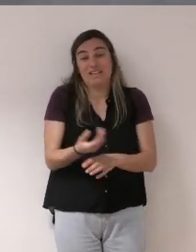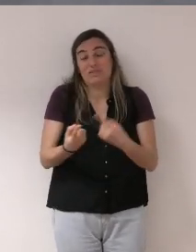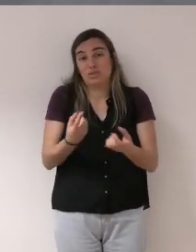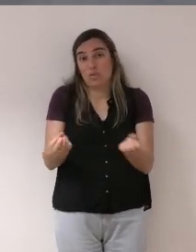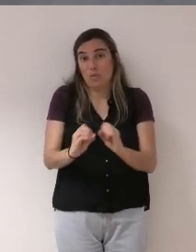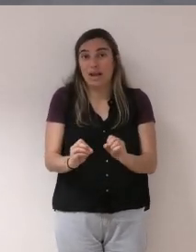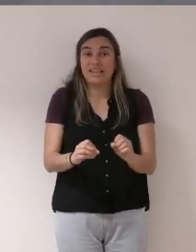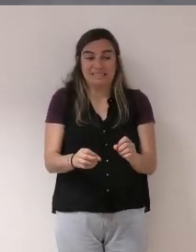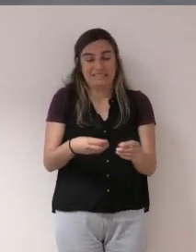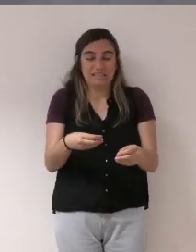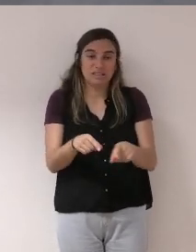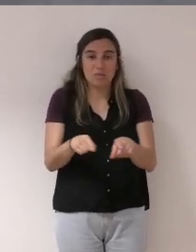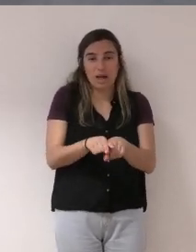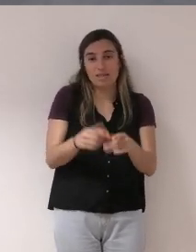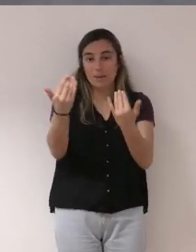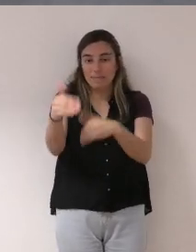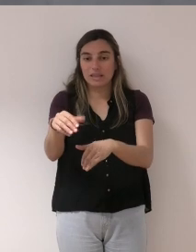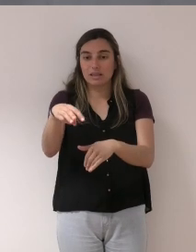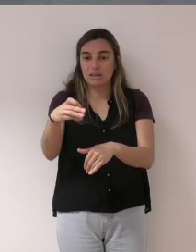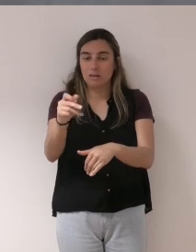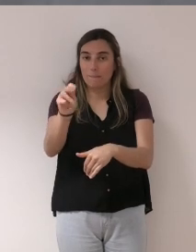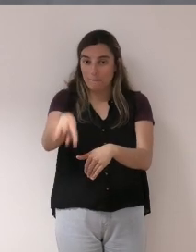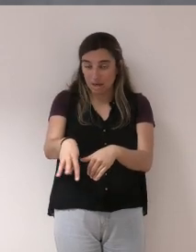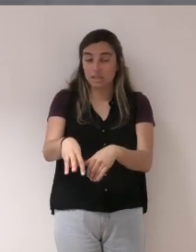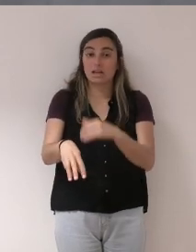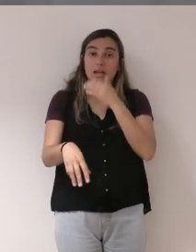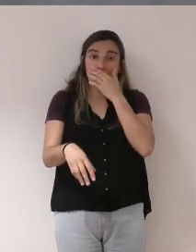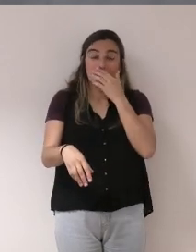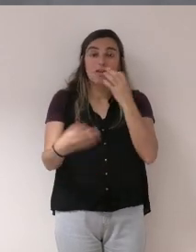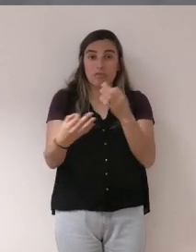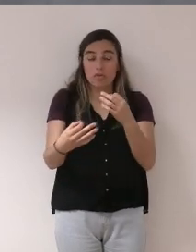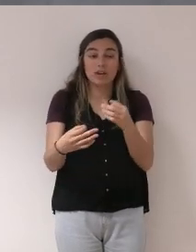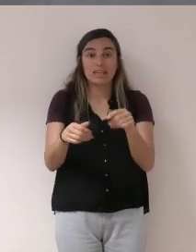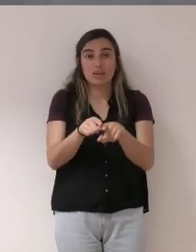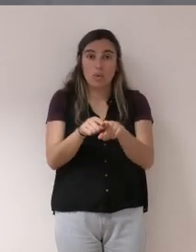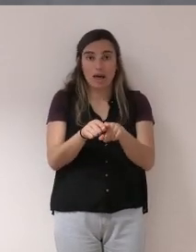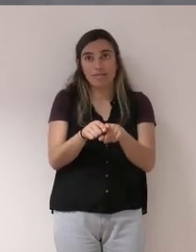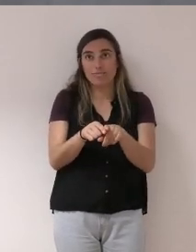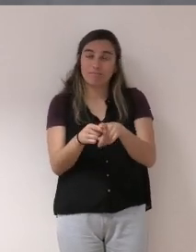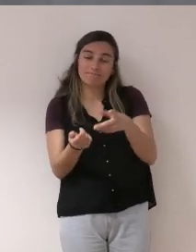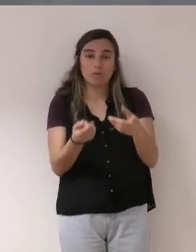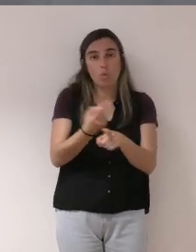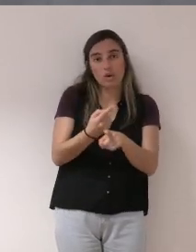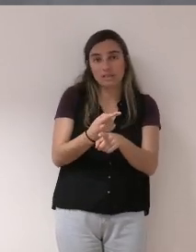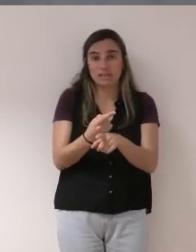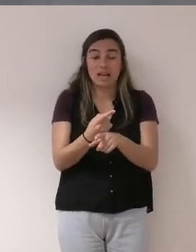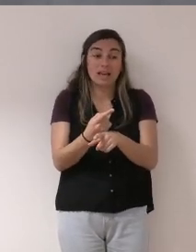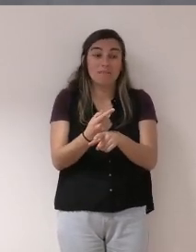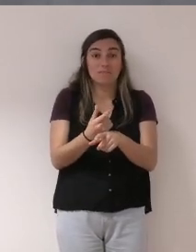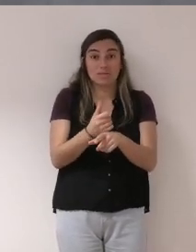jogo de margens e vamos utilizar a metáfora do rio, de margens e